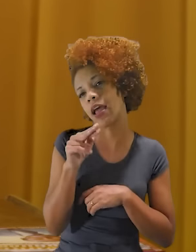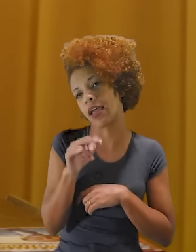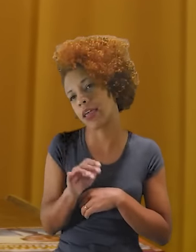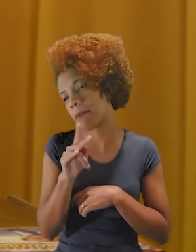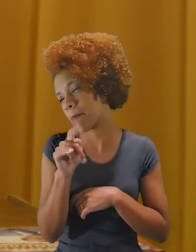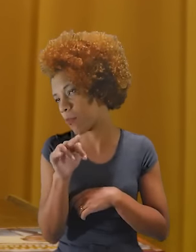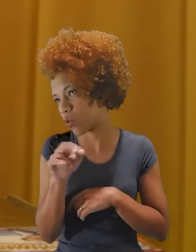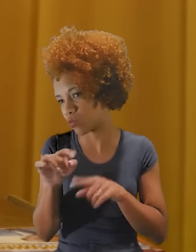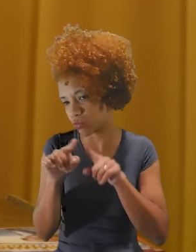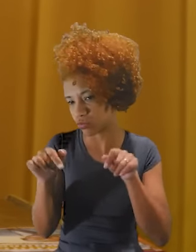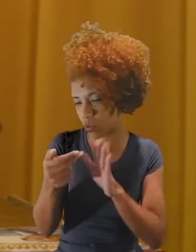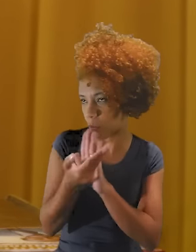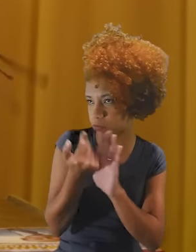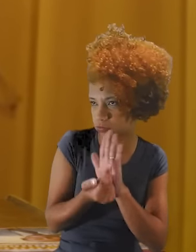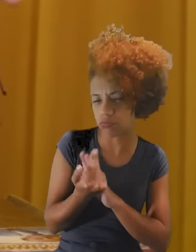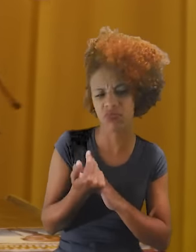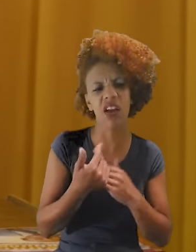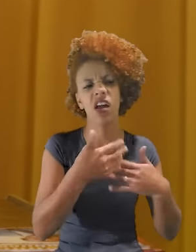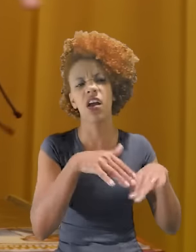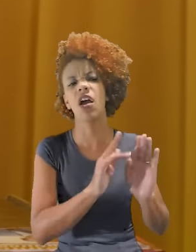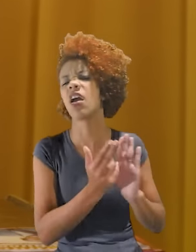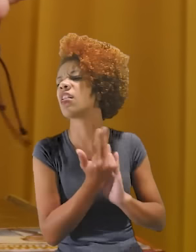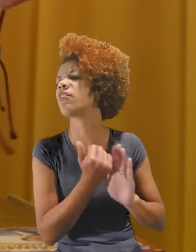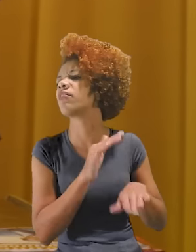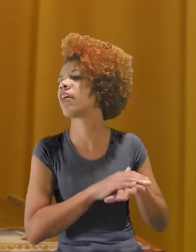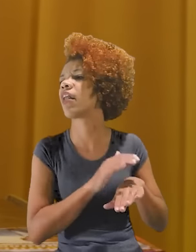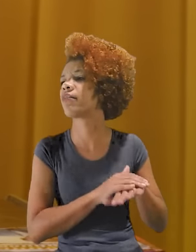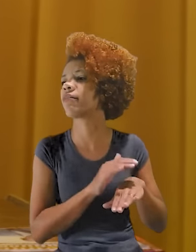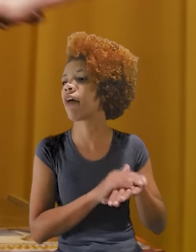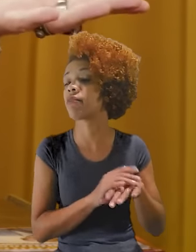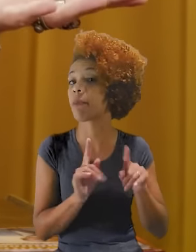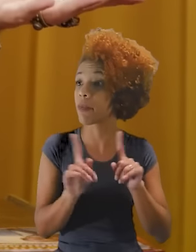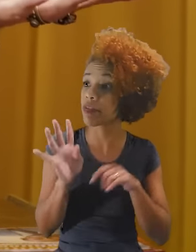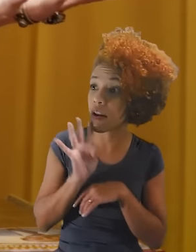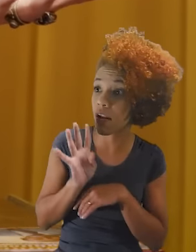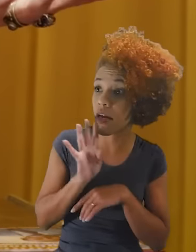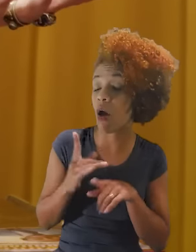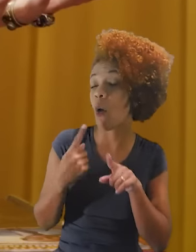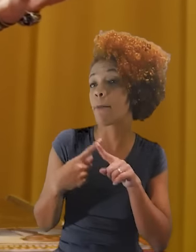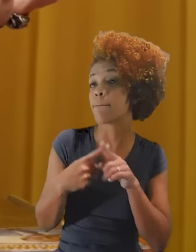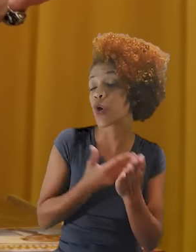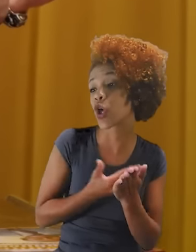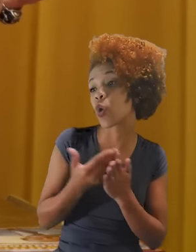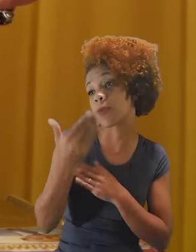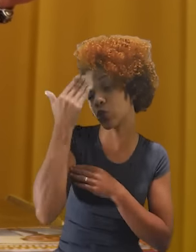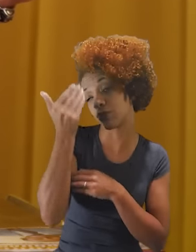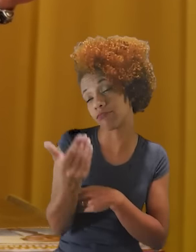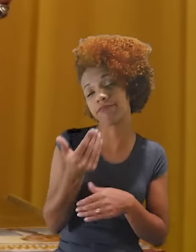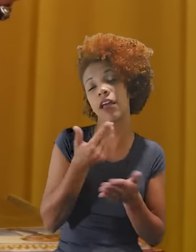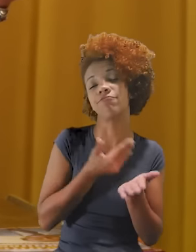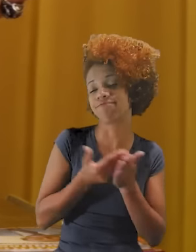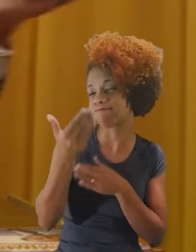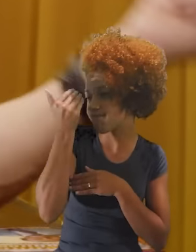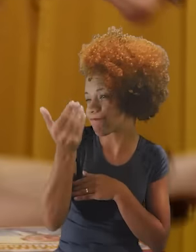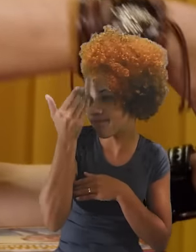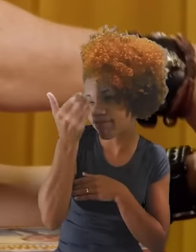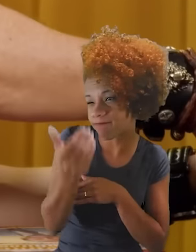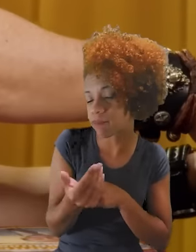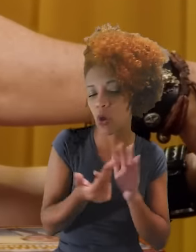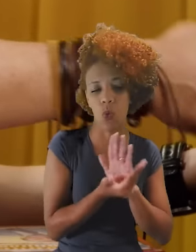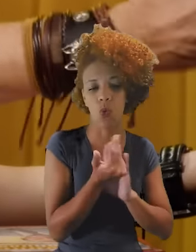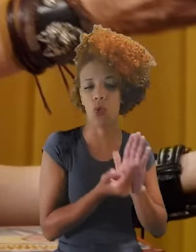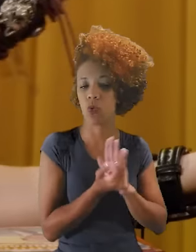entendeu? Então assim, tipo, porra, cara. Quando precisar de alguma coisa, ponho ele. Ele vai lá e faz tal. E era legal, porque assim, começou a fazer tanto sucesso com